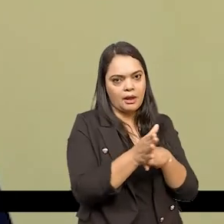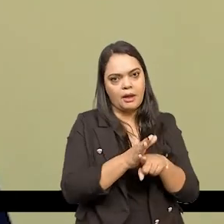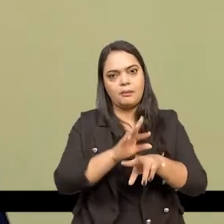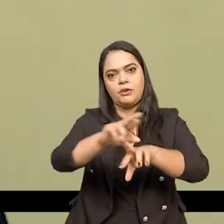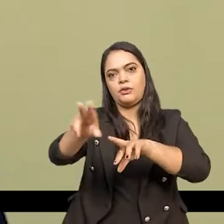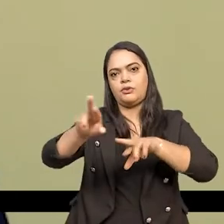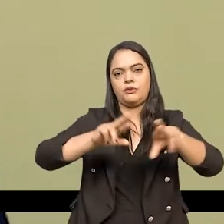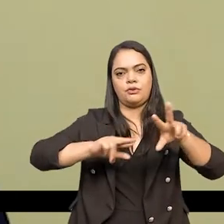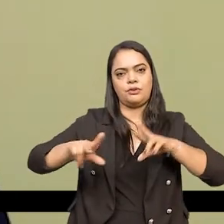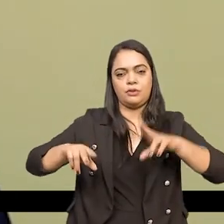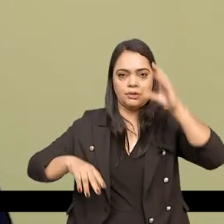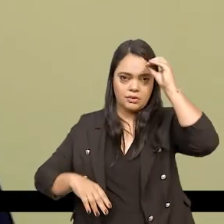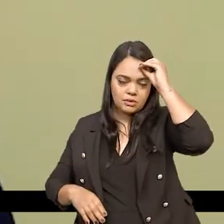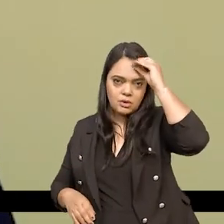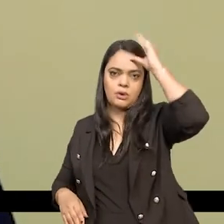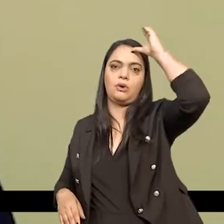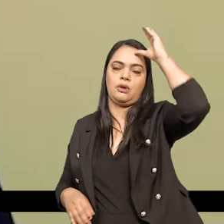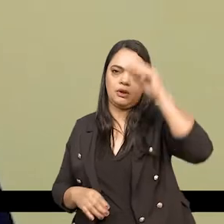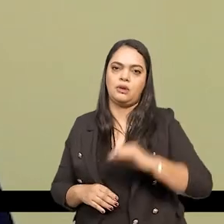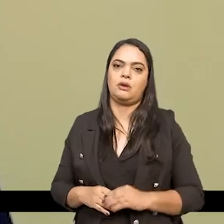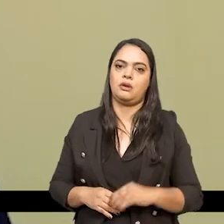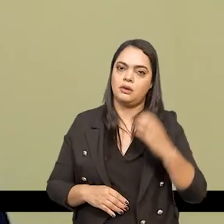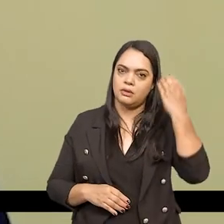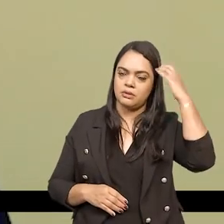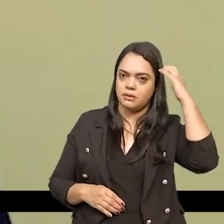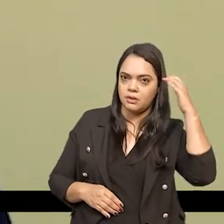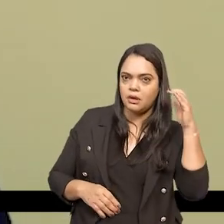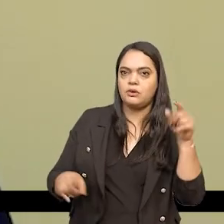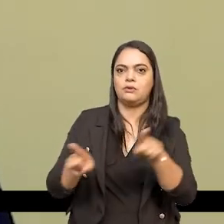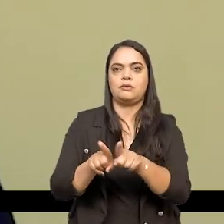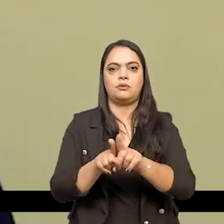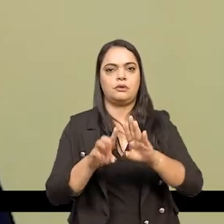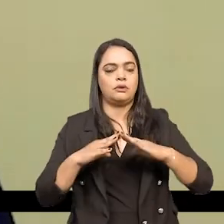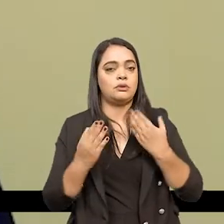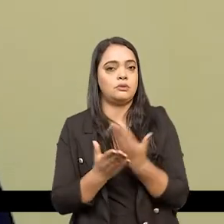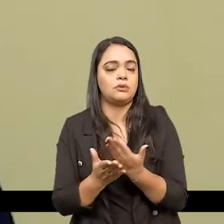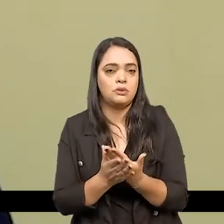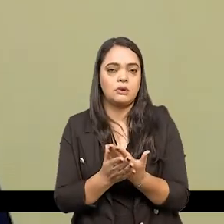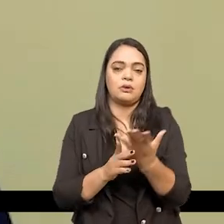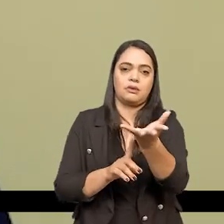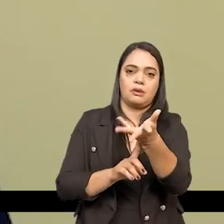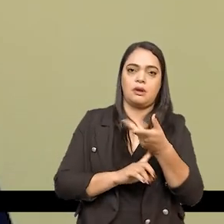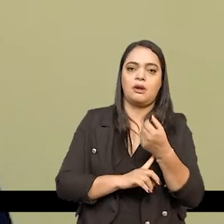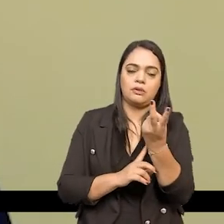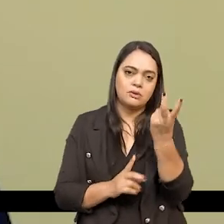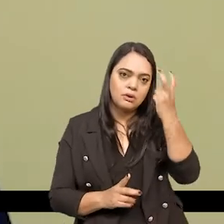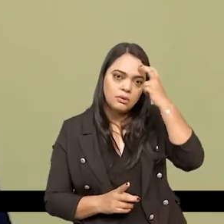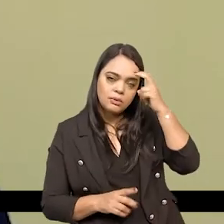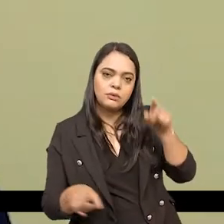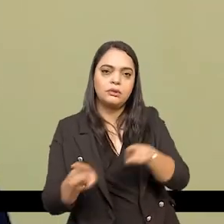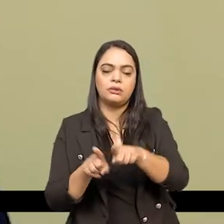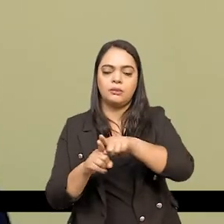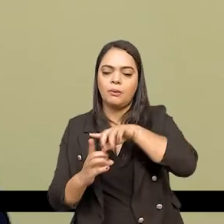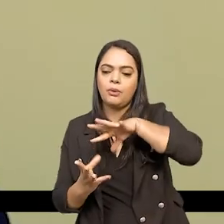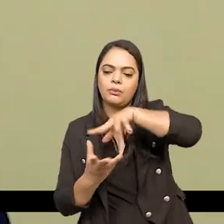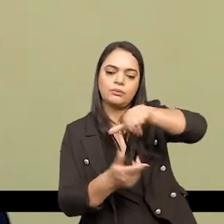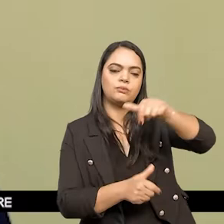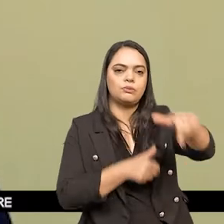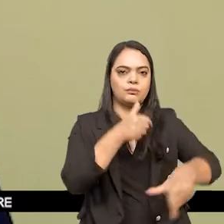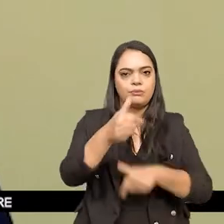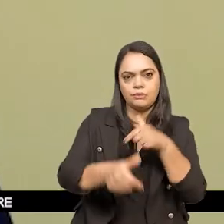distintos campos do conhecimento, científicos e escolares, na arte, na cultura e nos mundos do